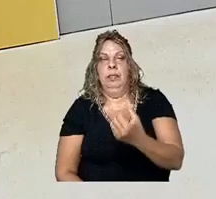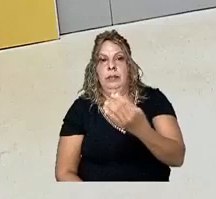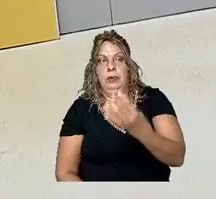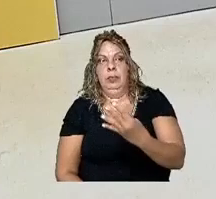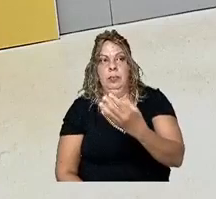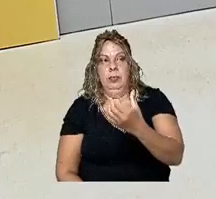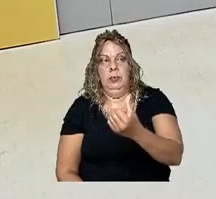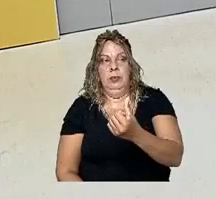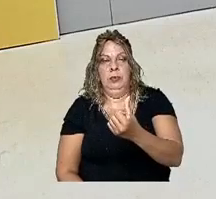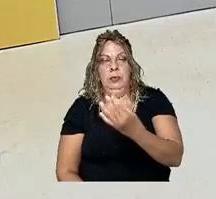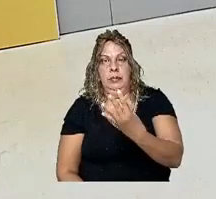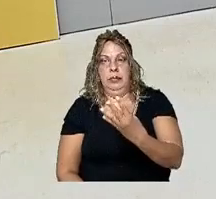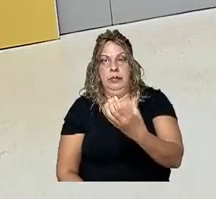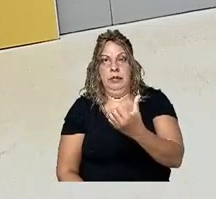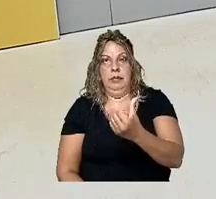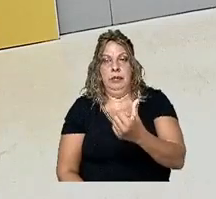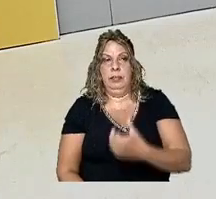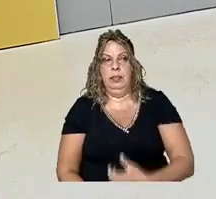46, 46.